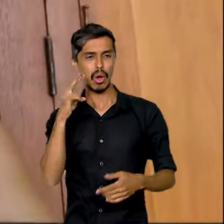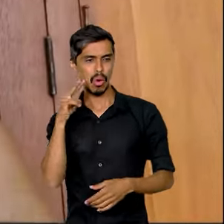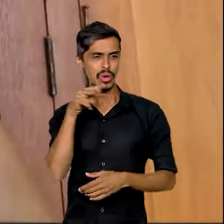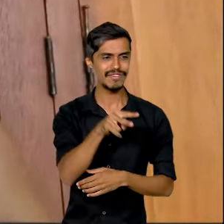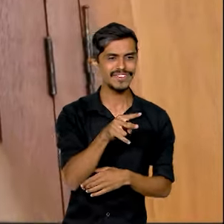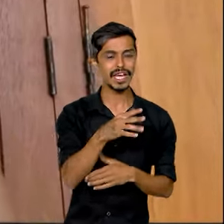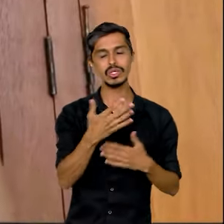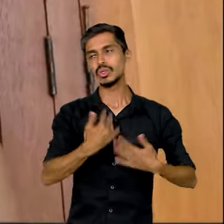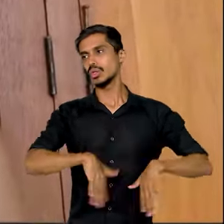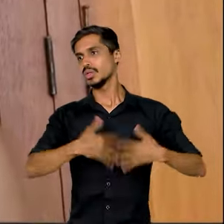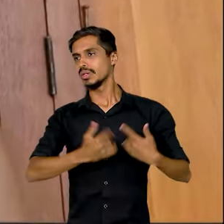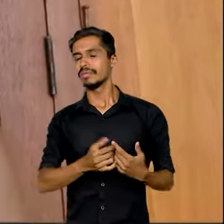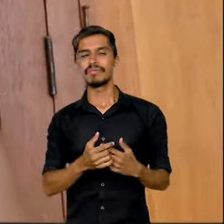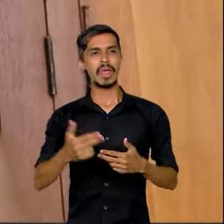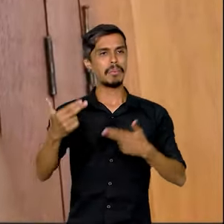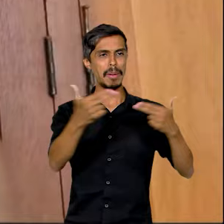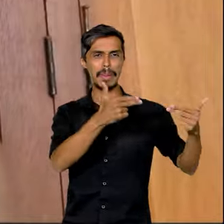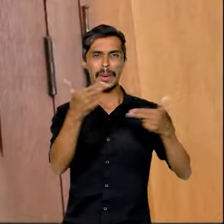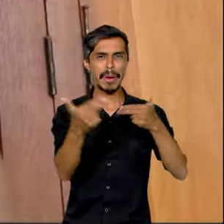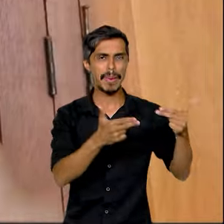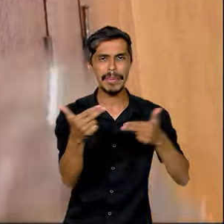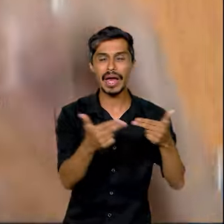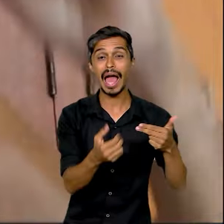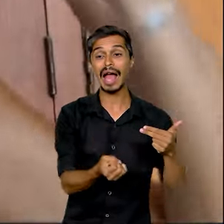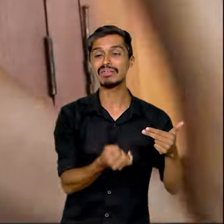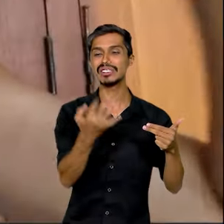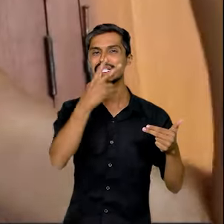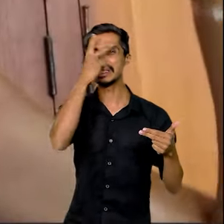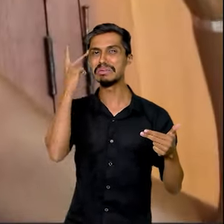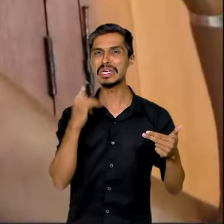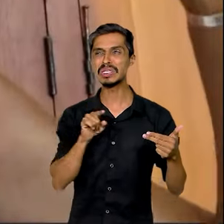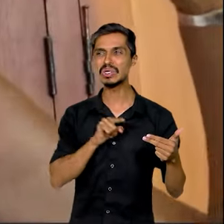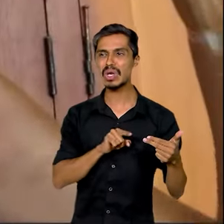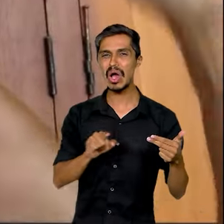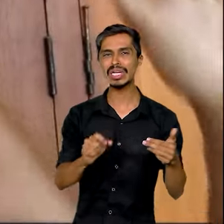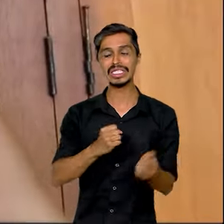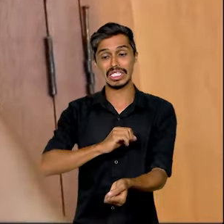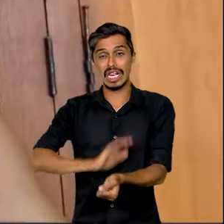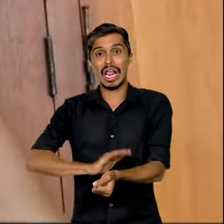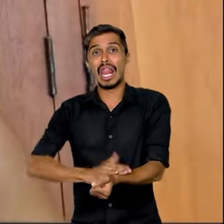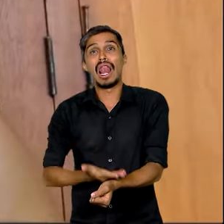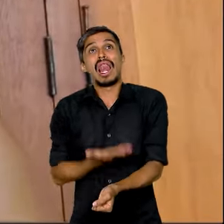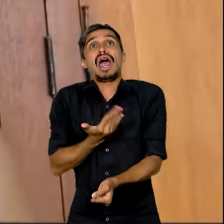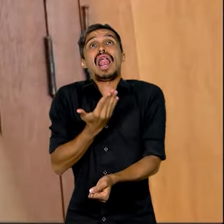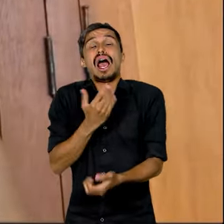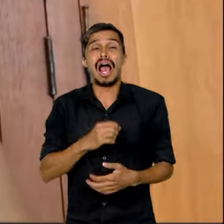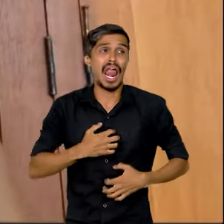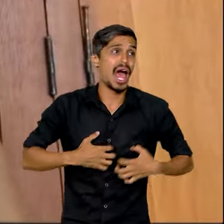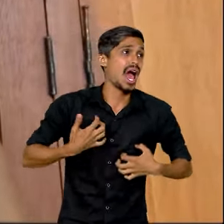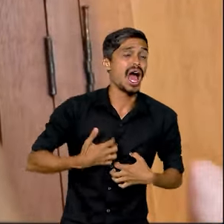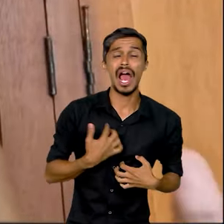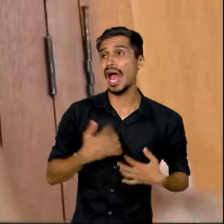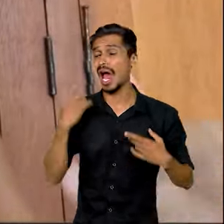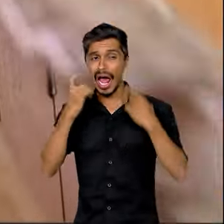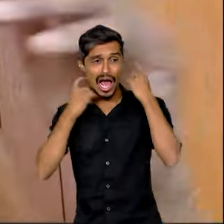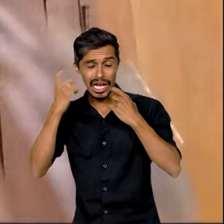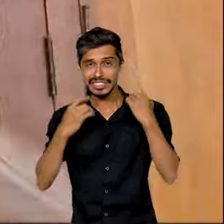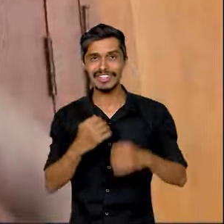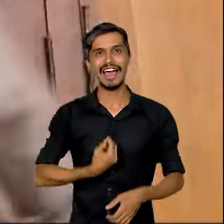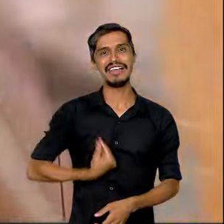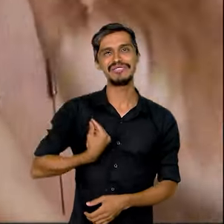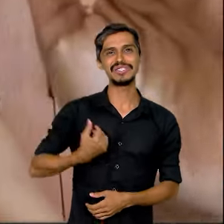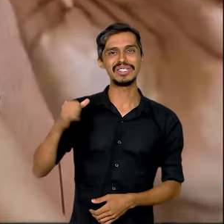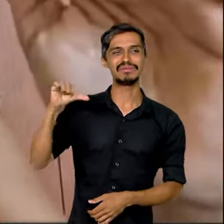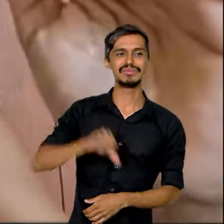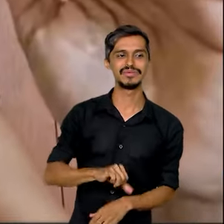após tiroteios, a quantidade de gente cuja hipertensão e diabetes se descontrolava, colocando em risco de vida.